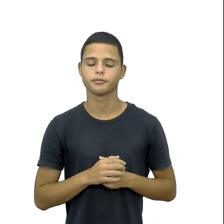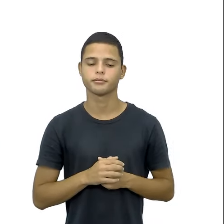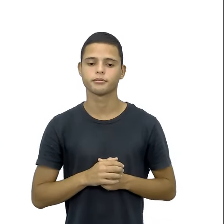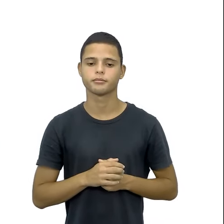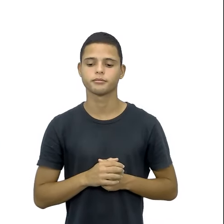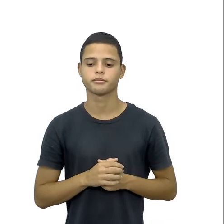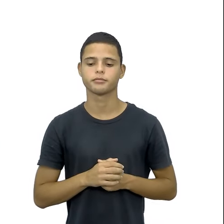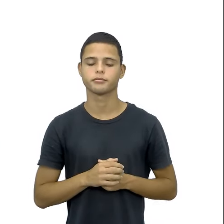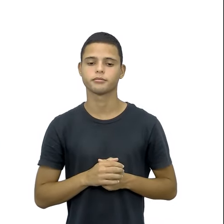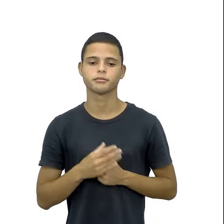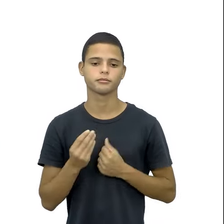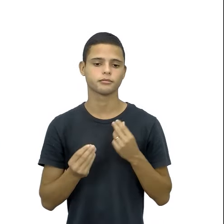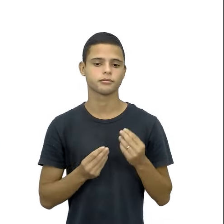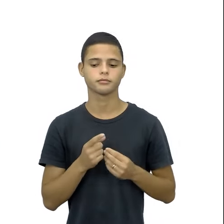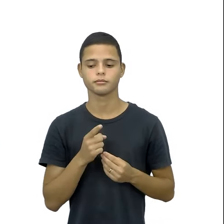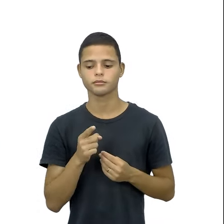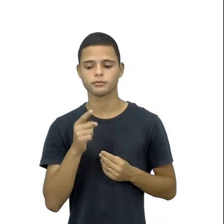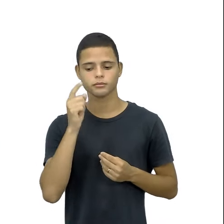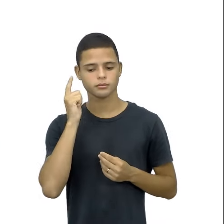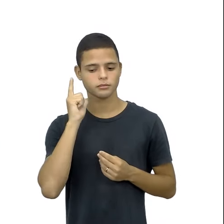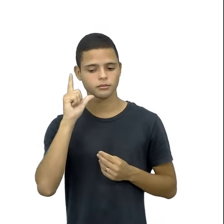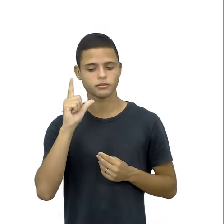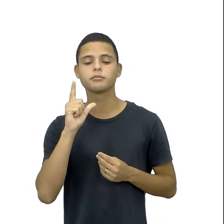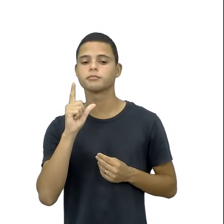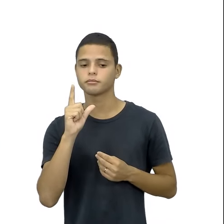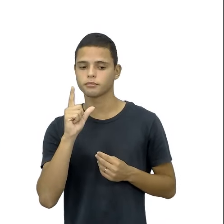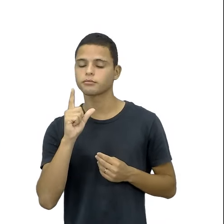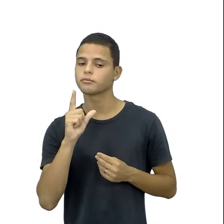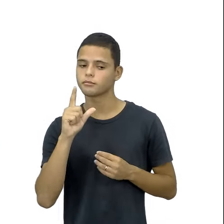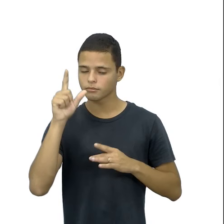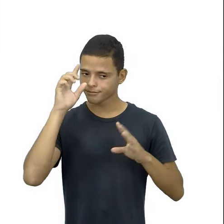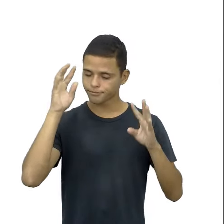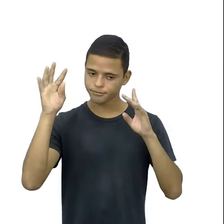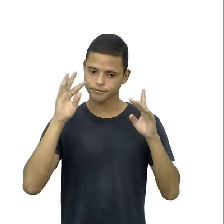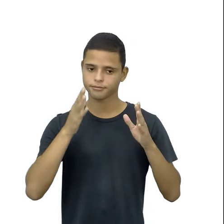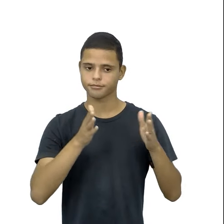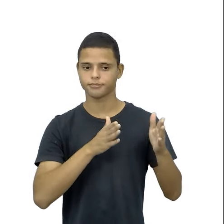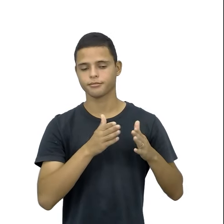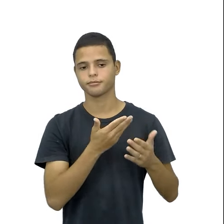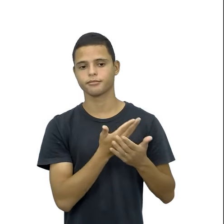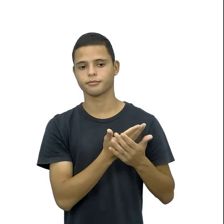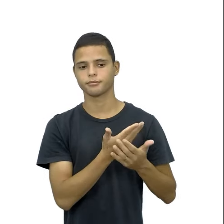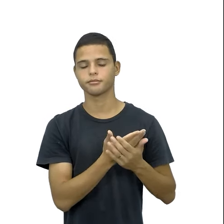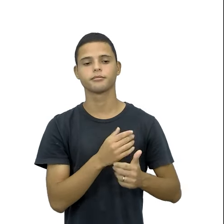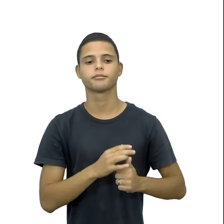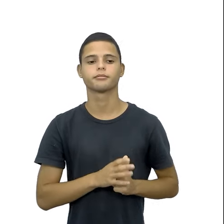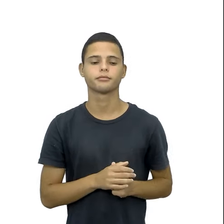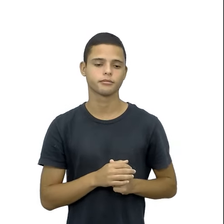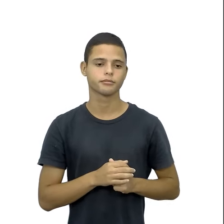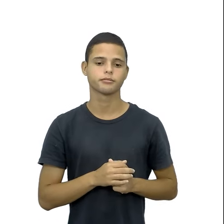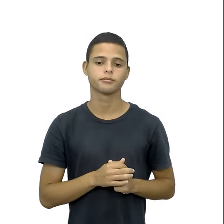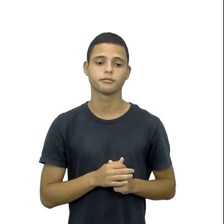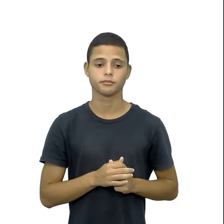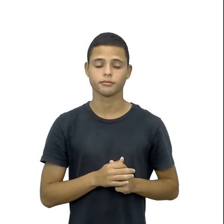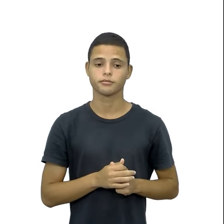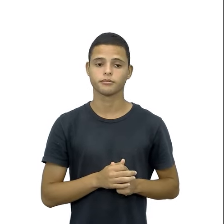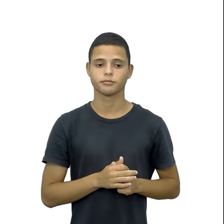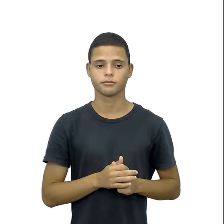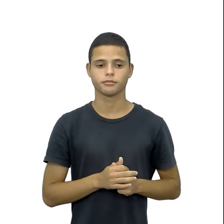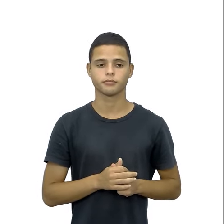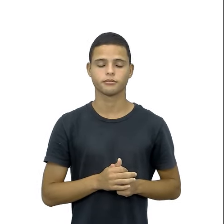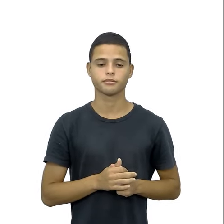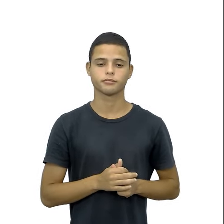né? E de como que vocês podem propiciar melhor esses momentos ali na sala de aula, tá? Então, a gente está